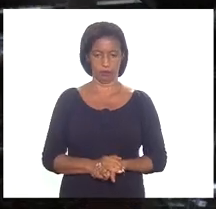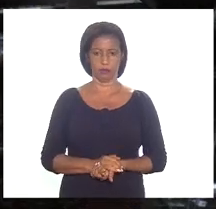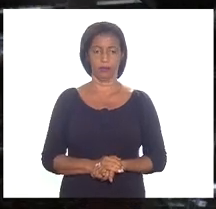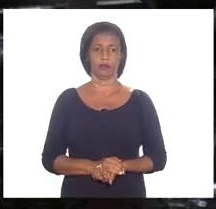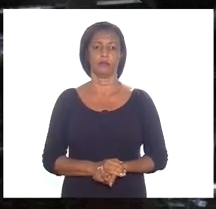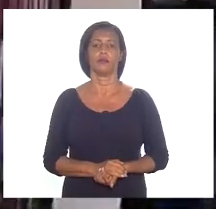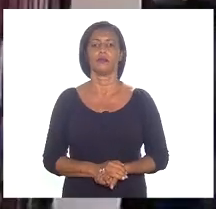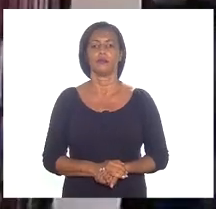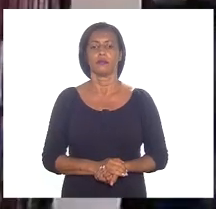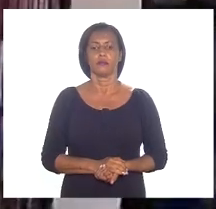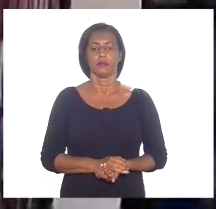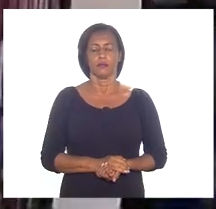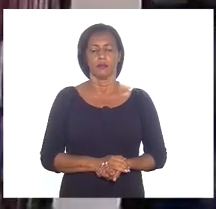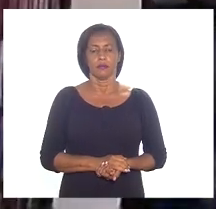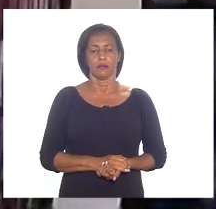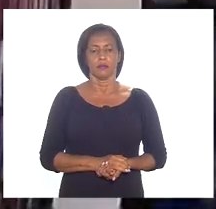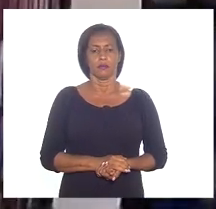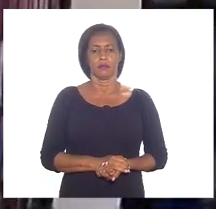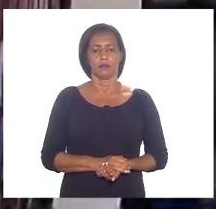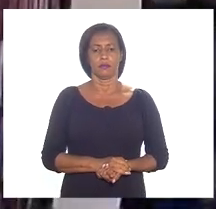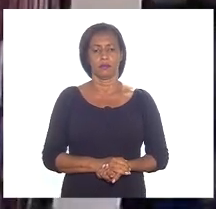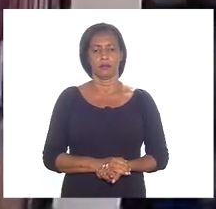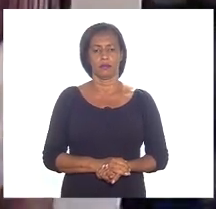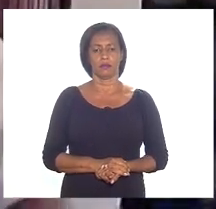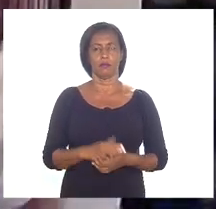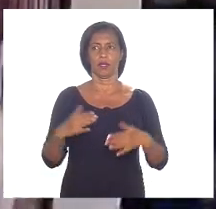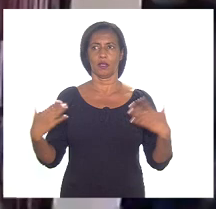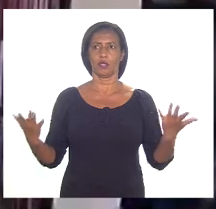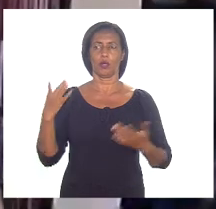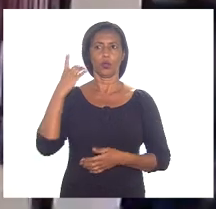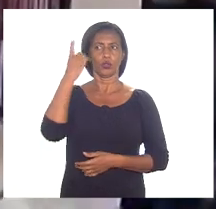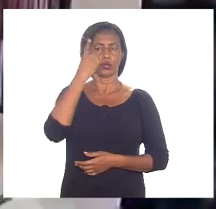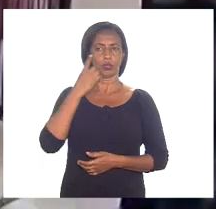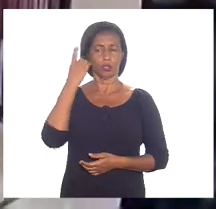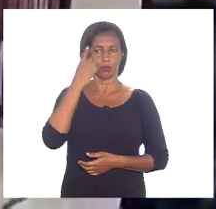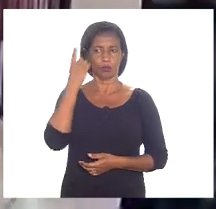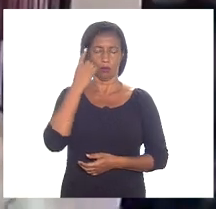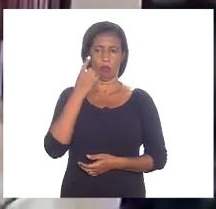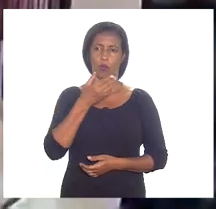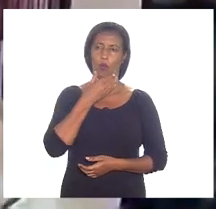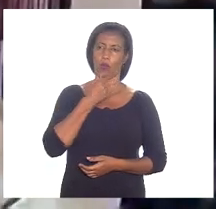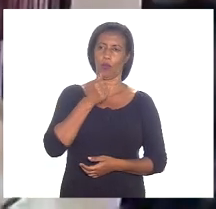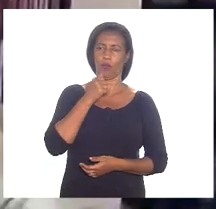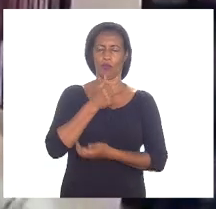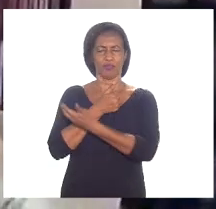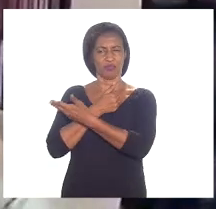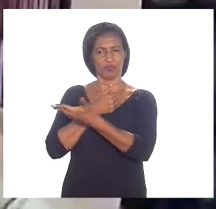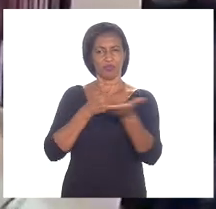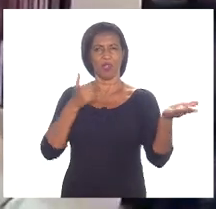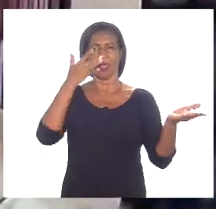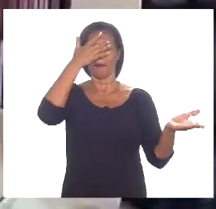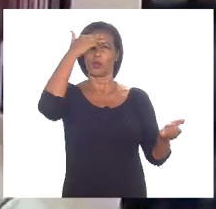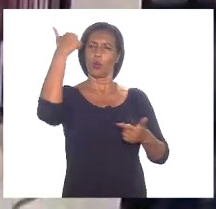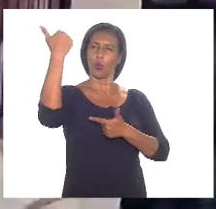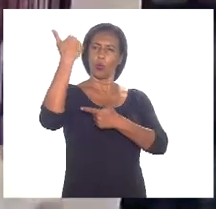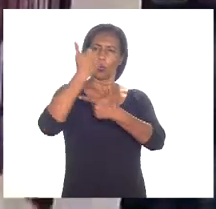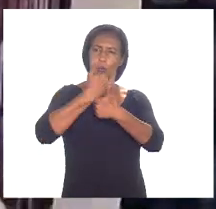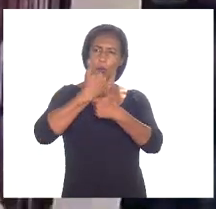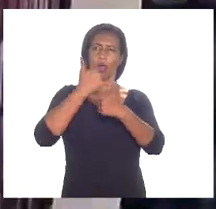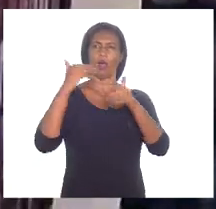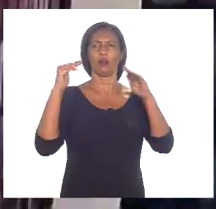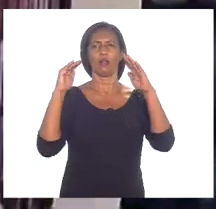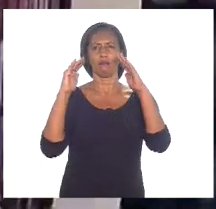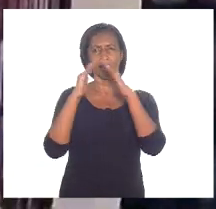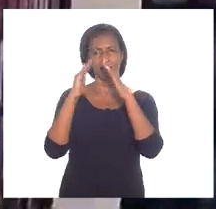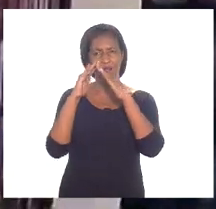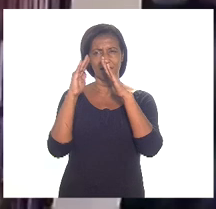o senhor presidente senhoras deputadas e senhores Deputados é aquele filhos assistem pela TV alerj que